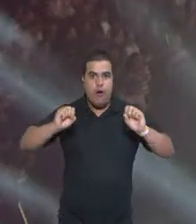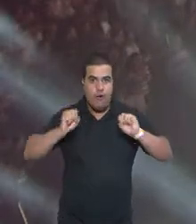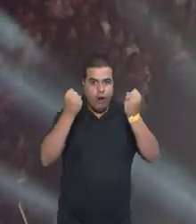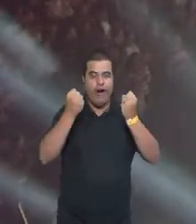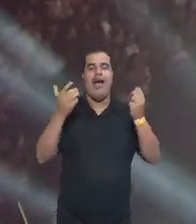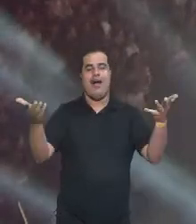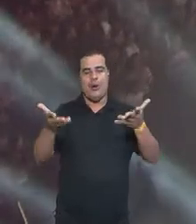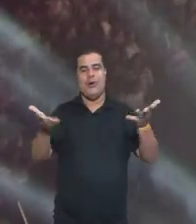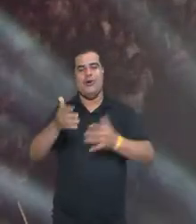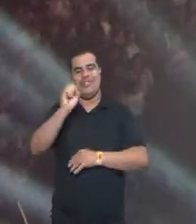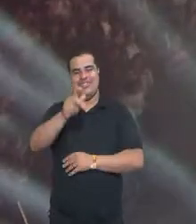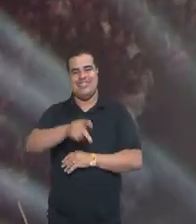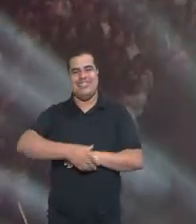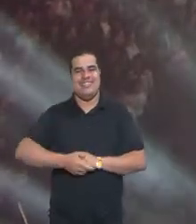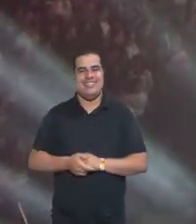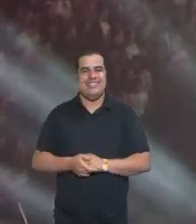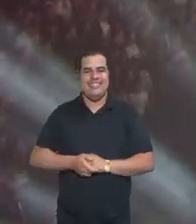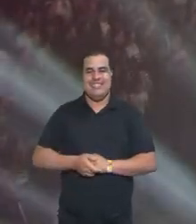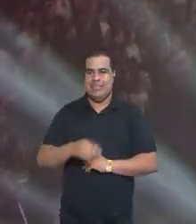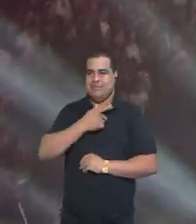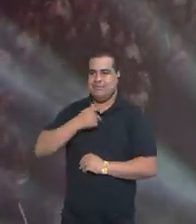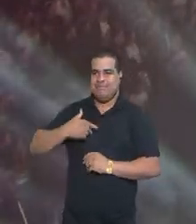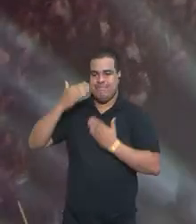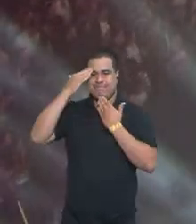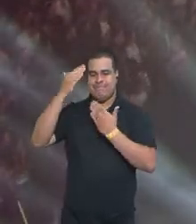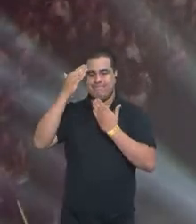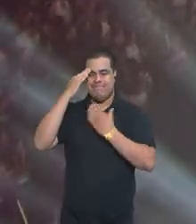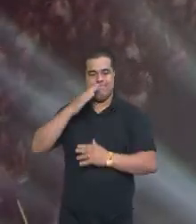aí pastor